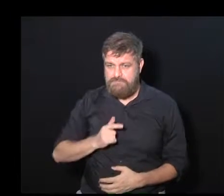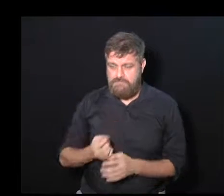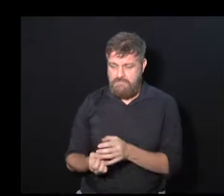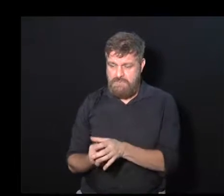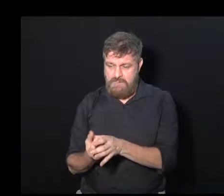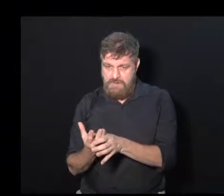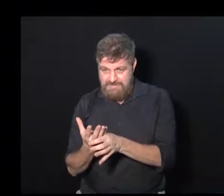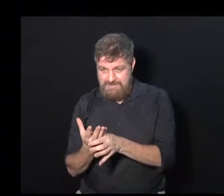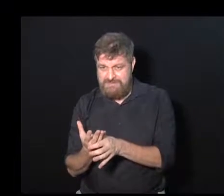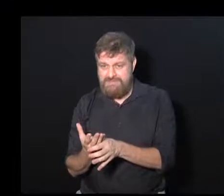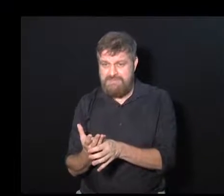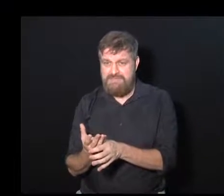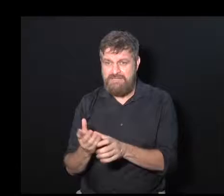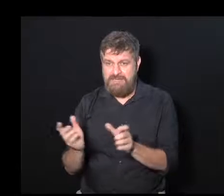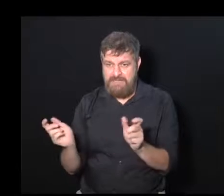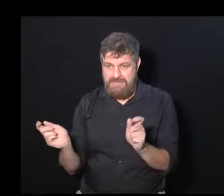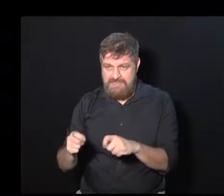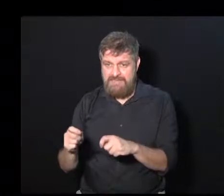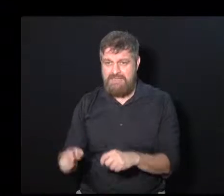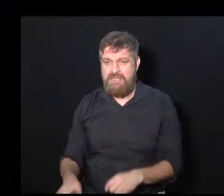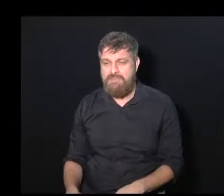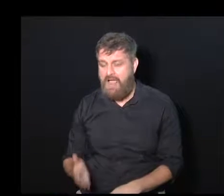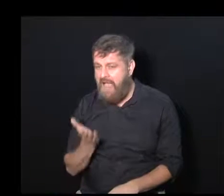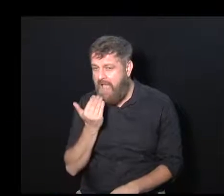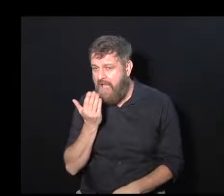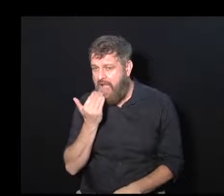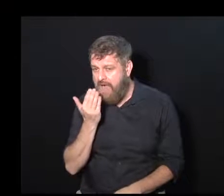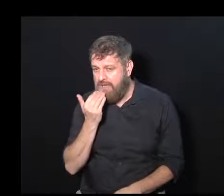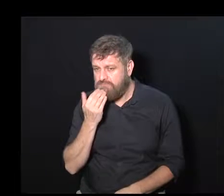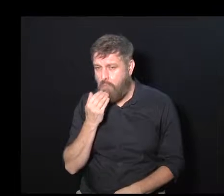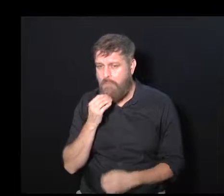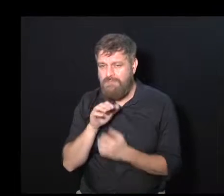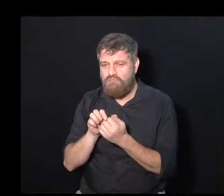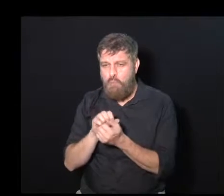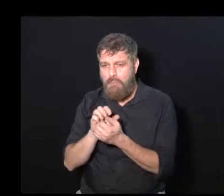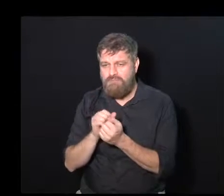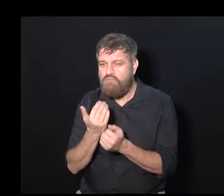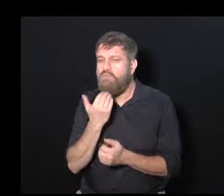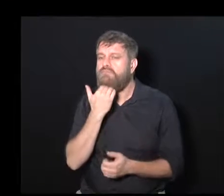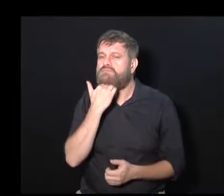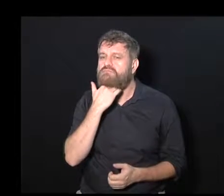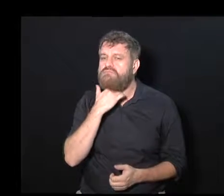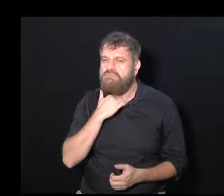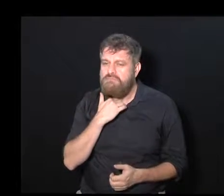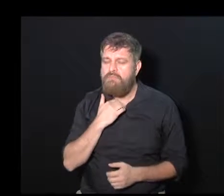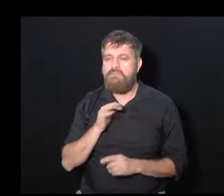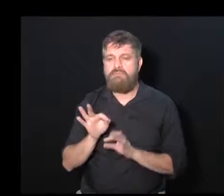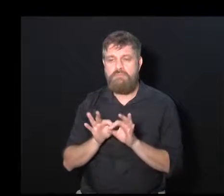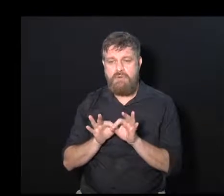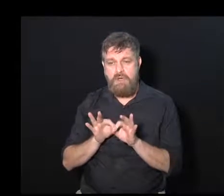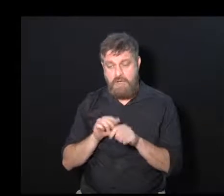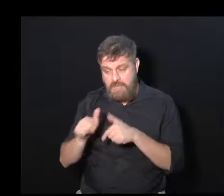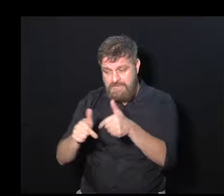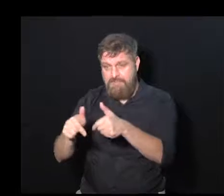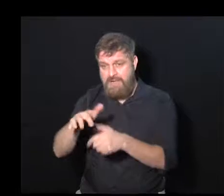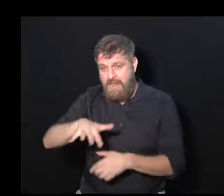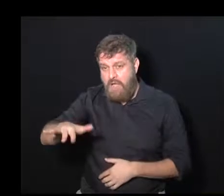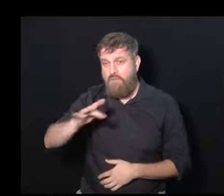plantas que são PANCs, que são as plantas alimentícias não convencionais. Então, eles trabalham muito com